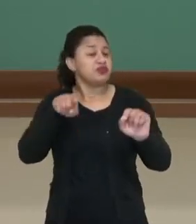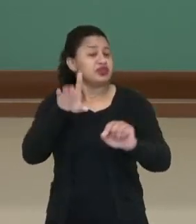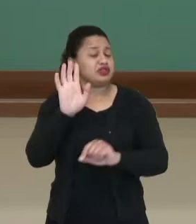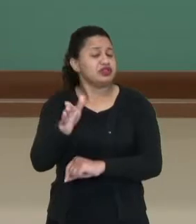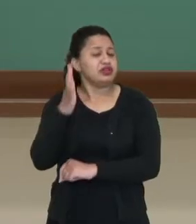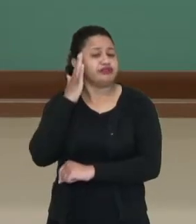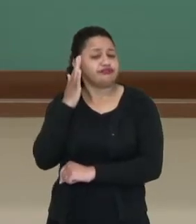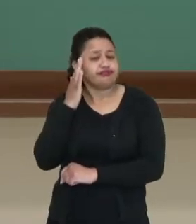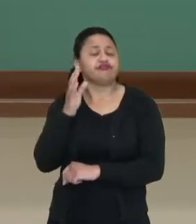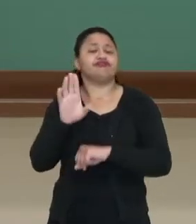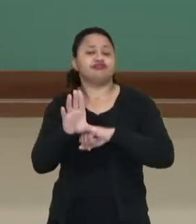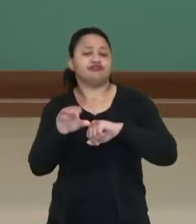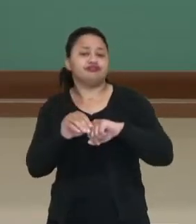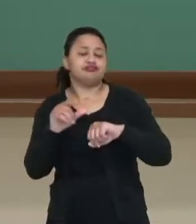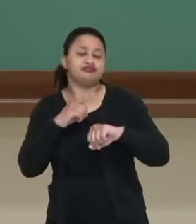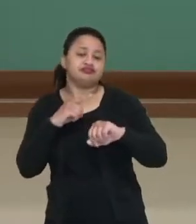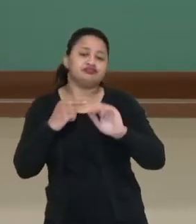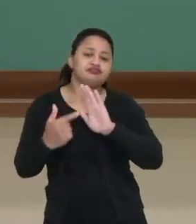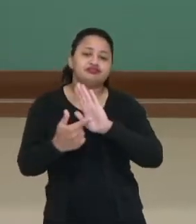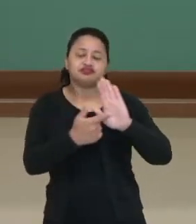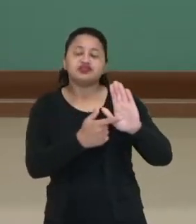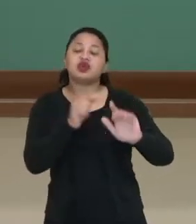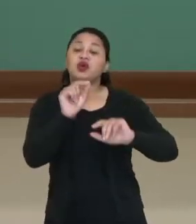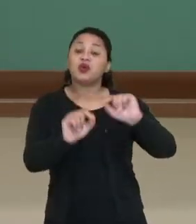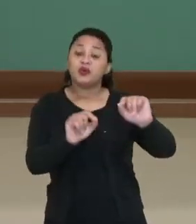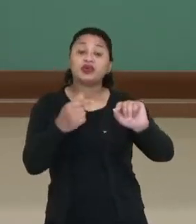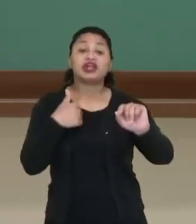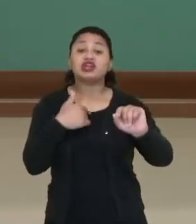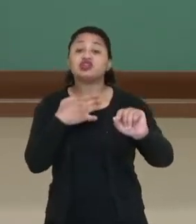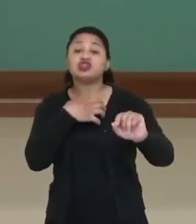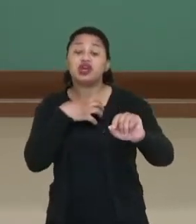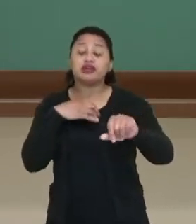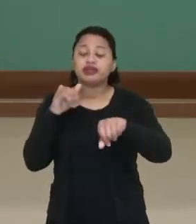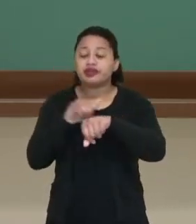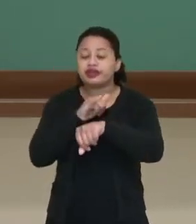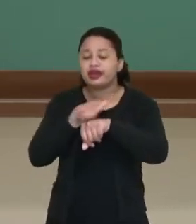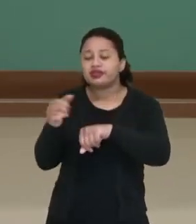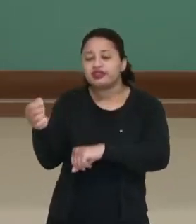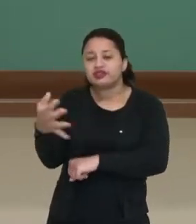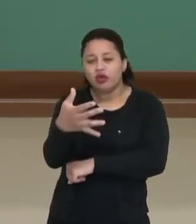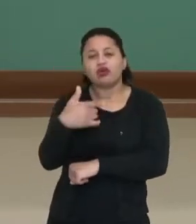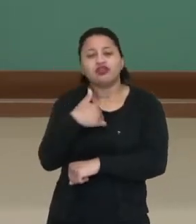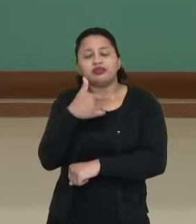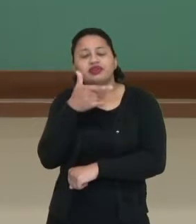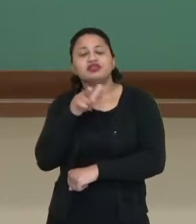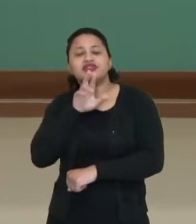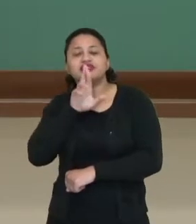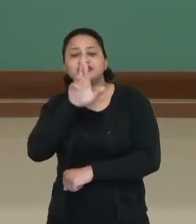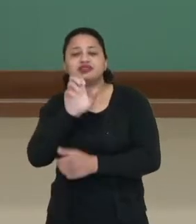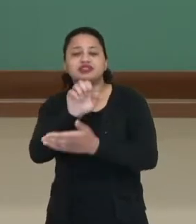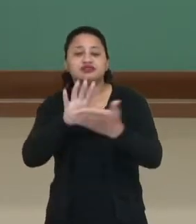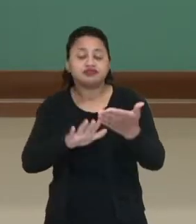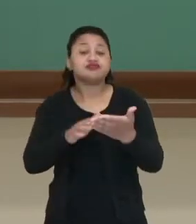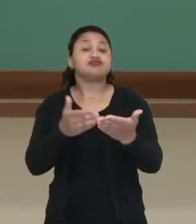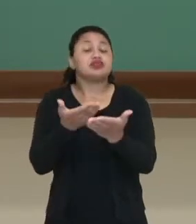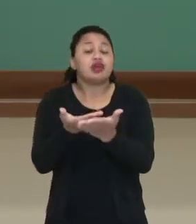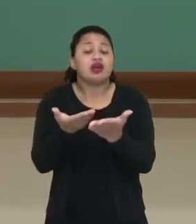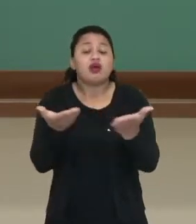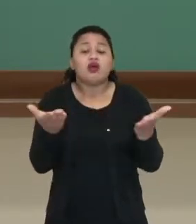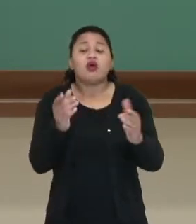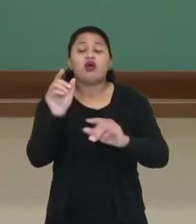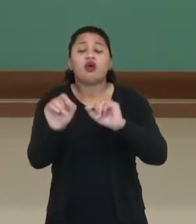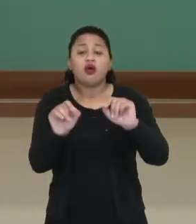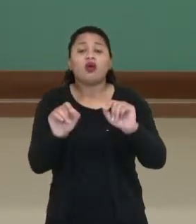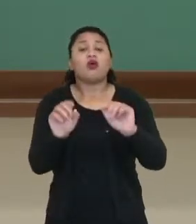conhece, mostrando ferramentas novas para você resolver problemas novos. E nesta aula falaremos